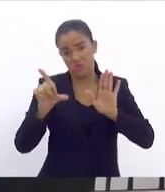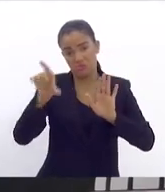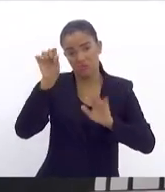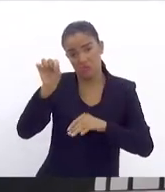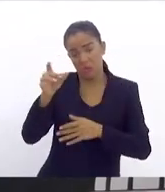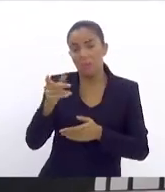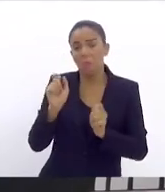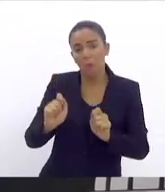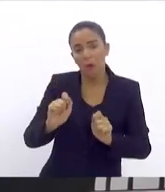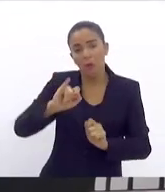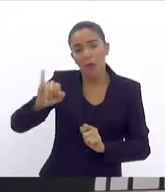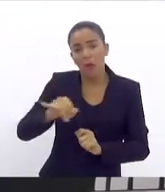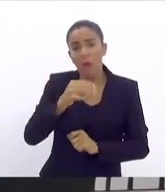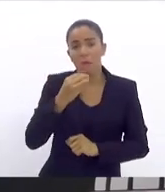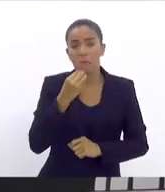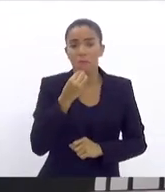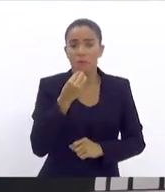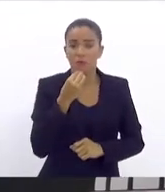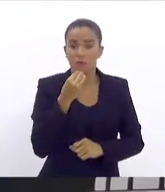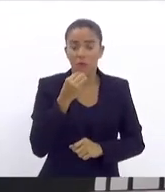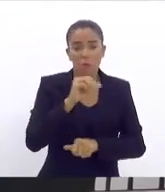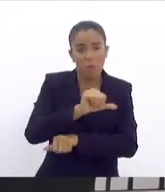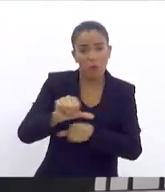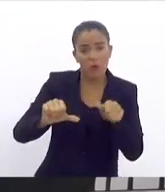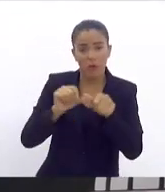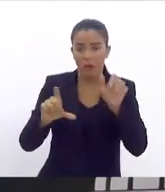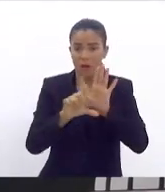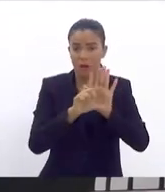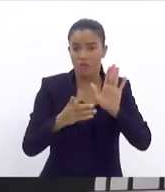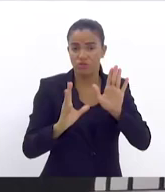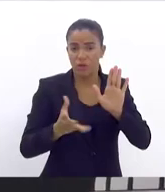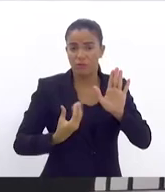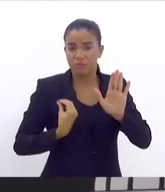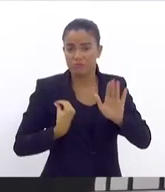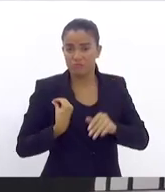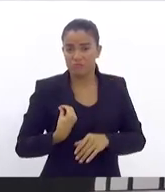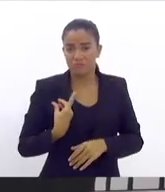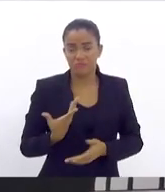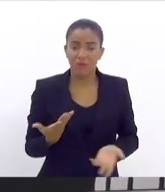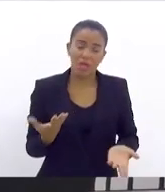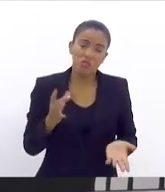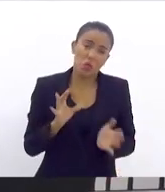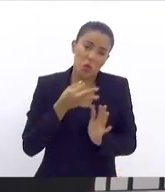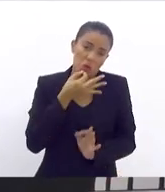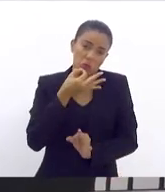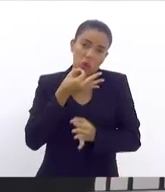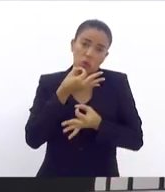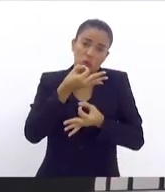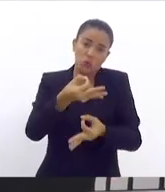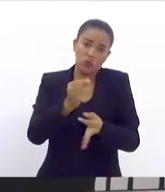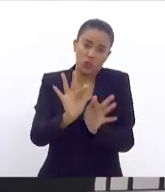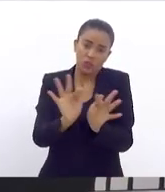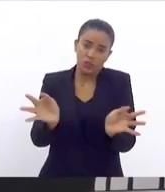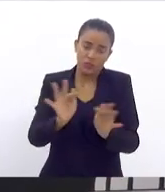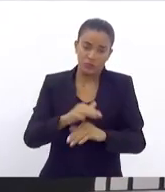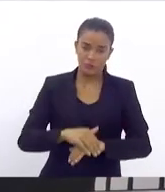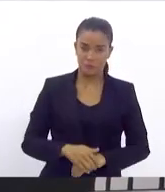pode aproveitar o projeto do Rosenberg alterando a lei existente, se for o caso. É uma mera sugestão.